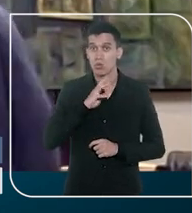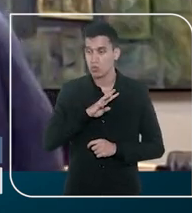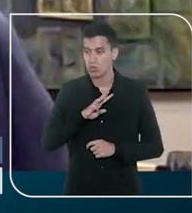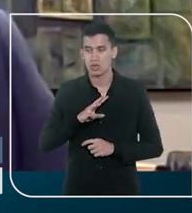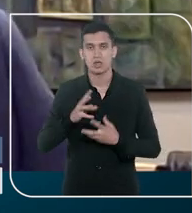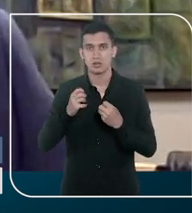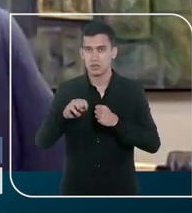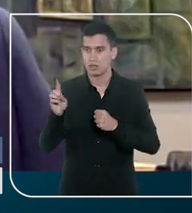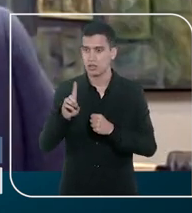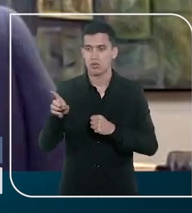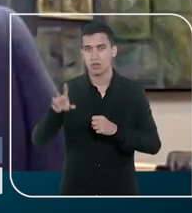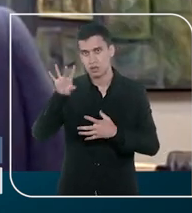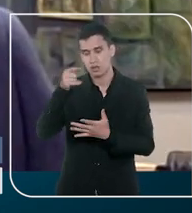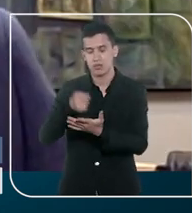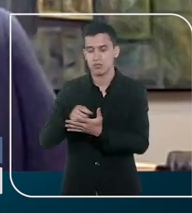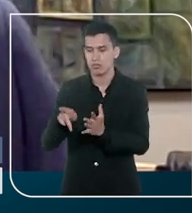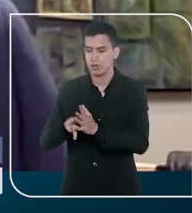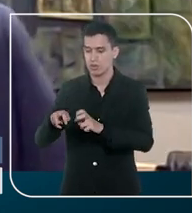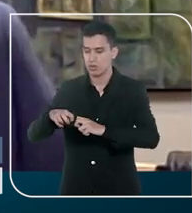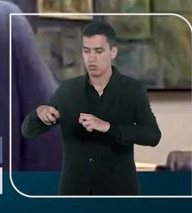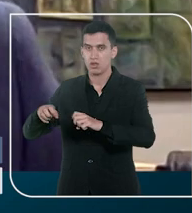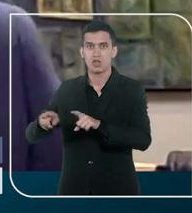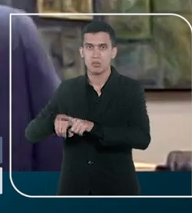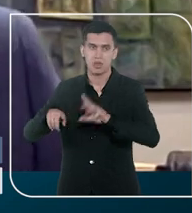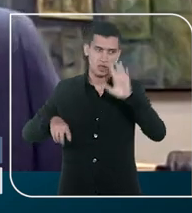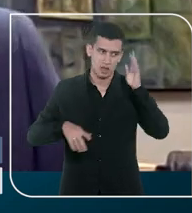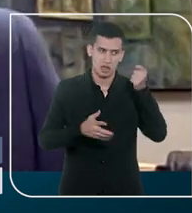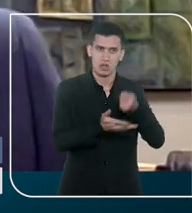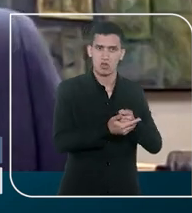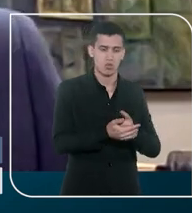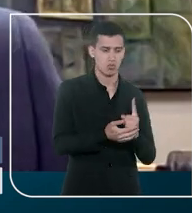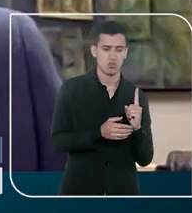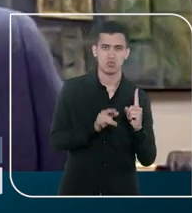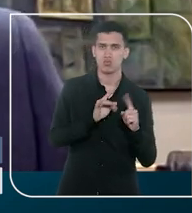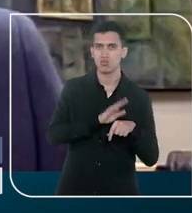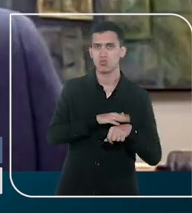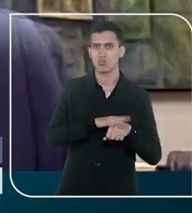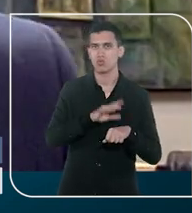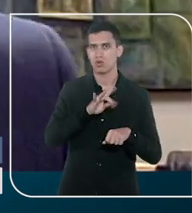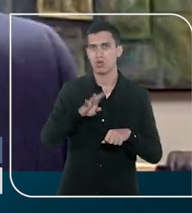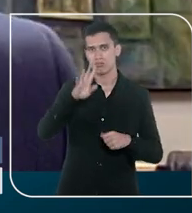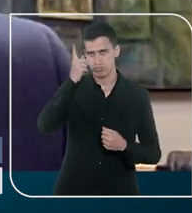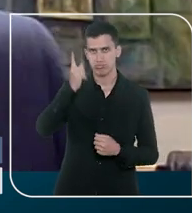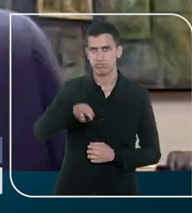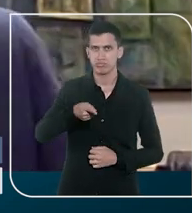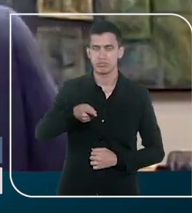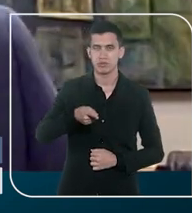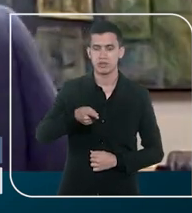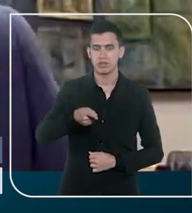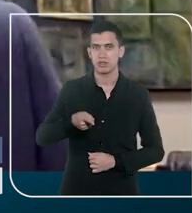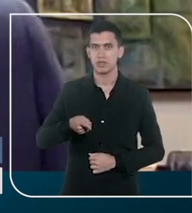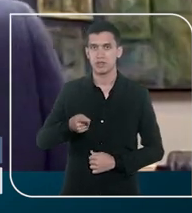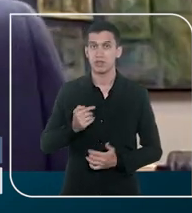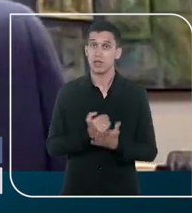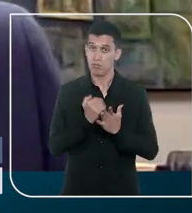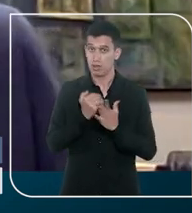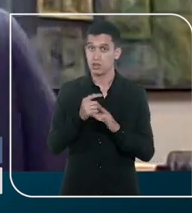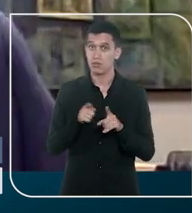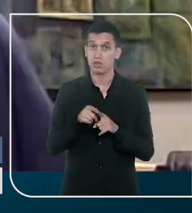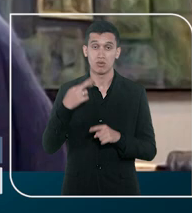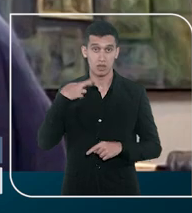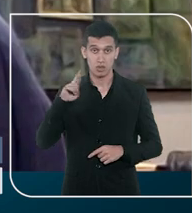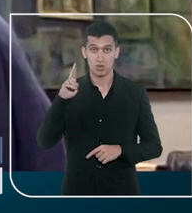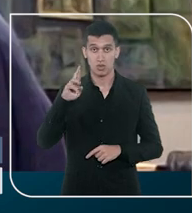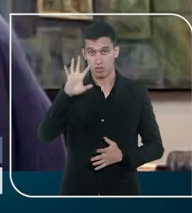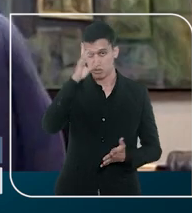desconsiderar a posição da turma e monocraticamente conceder esta ordem. Além do o relator